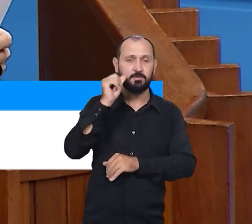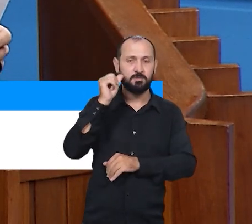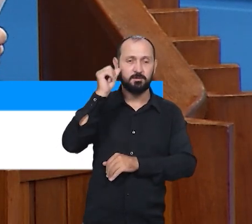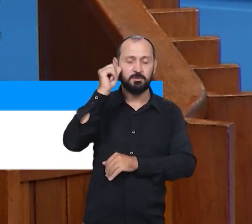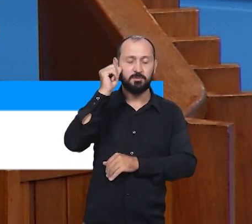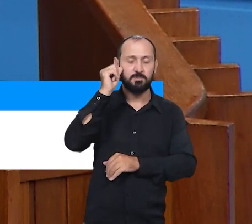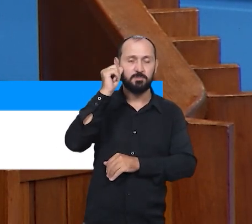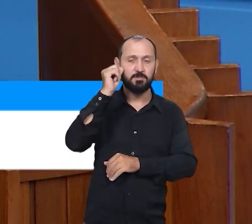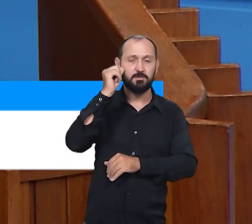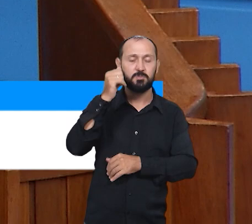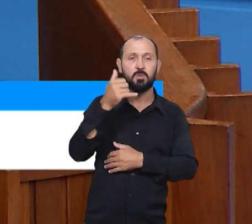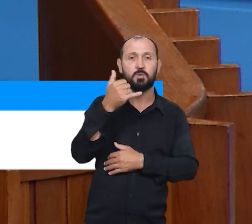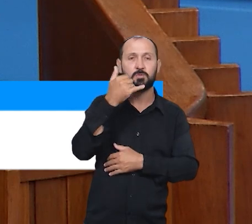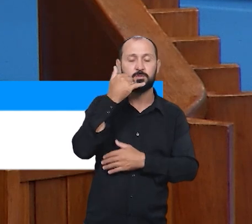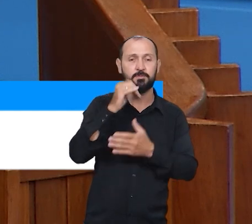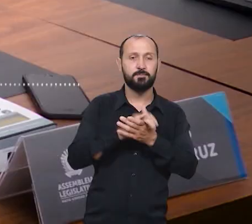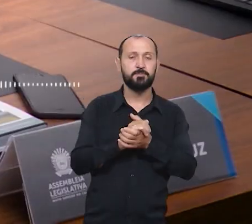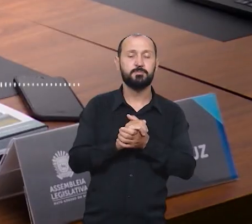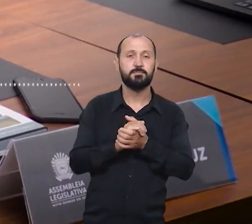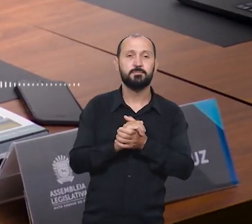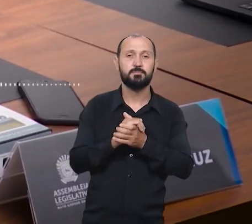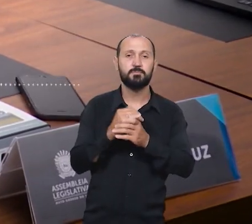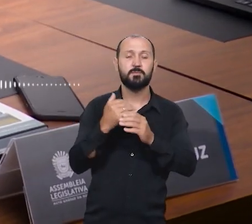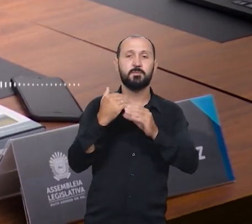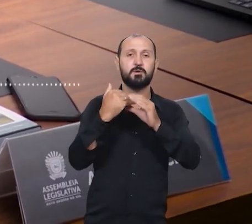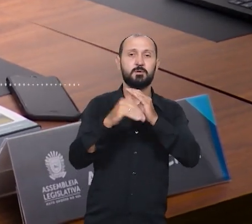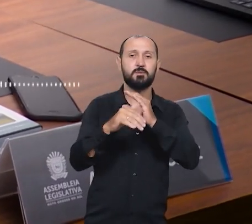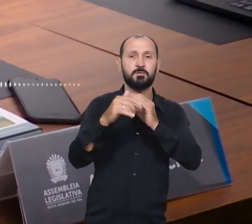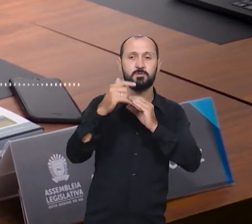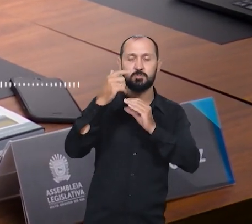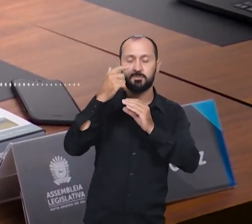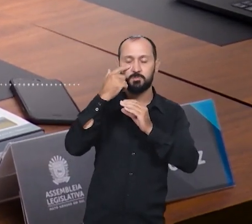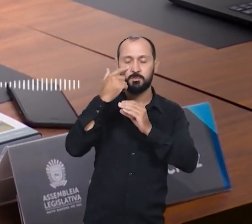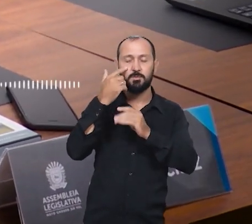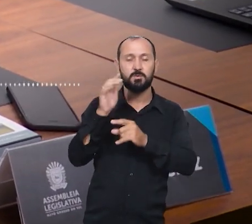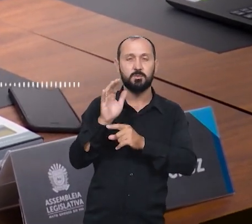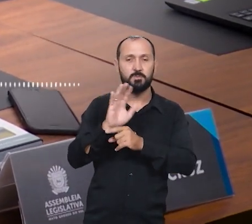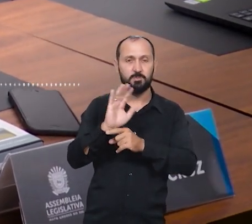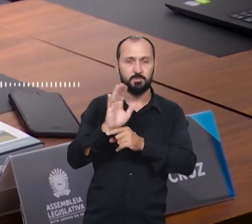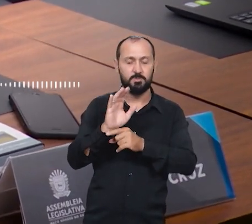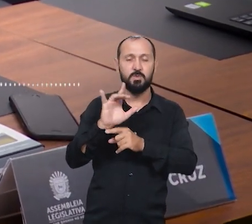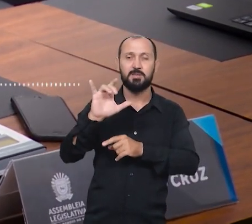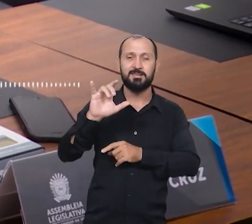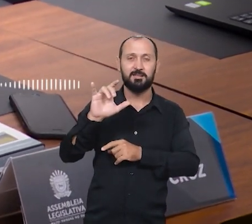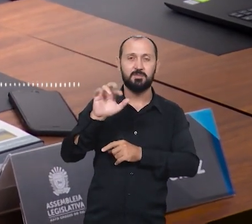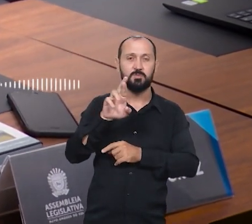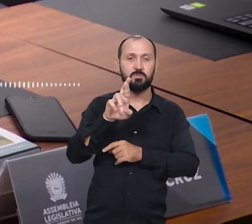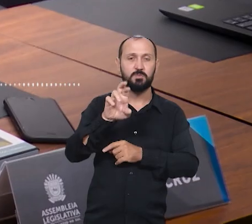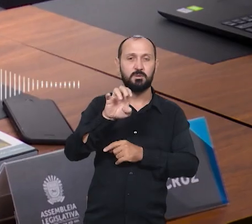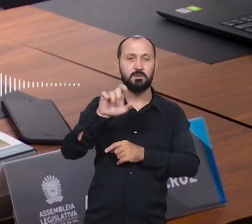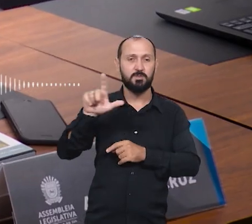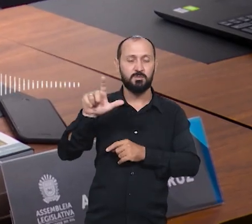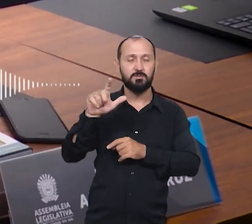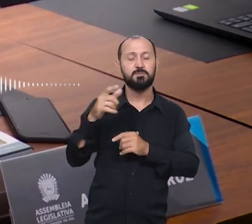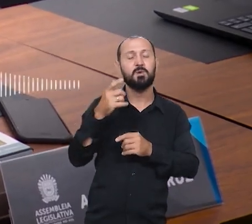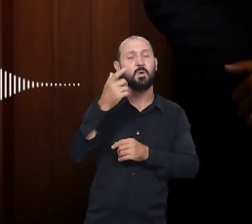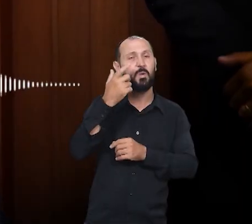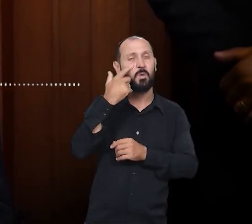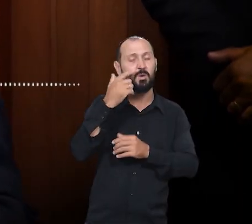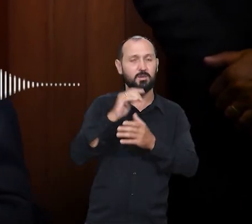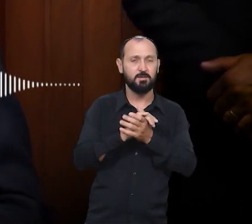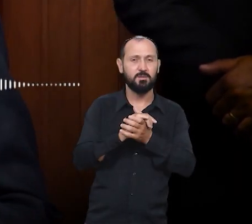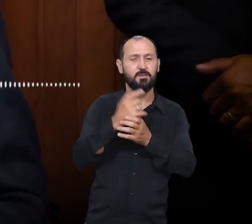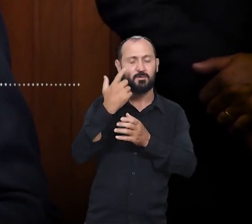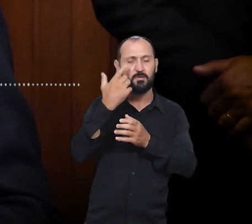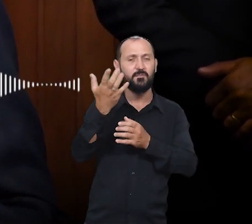que o deputado Amarildo deixou no celular. Eu te mandei um Reels no seu Instagram,